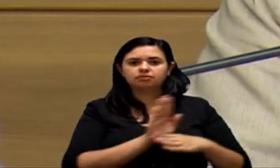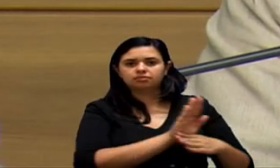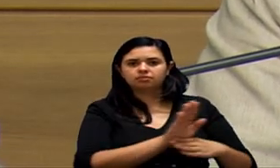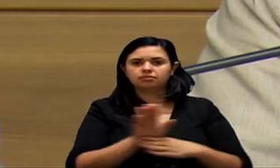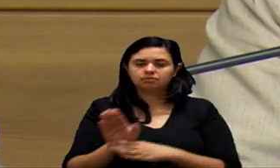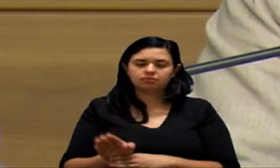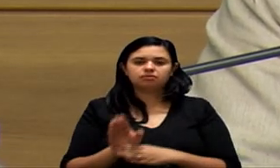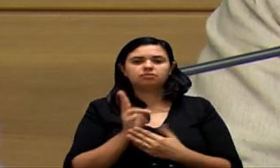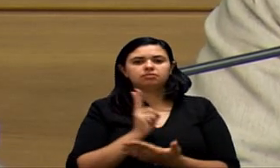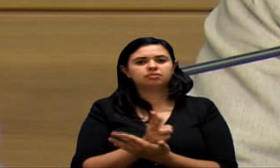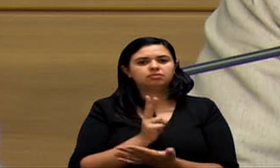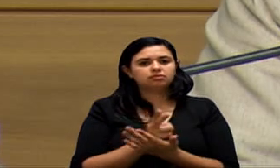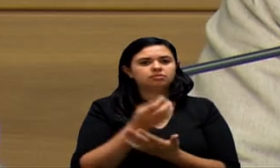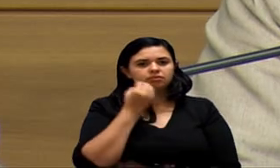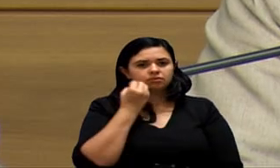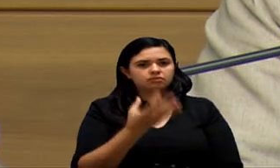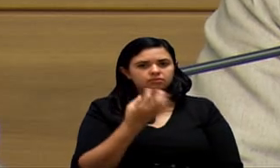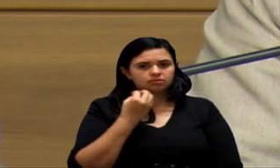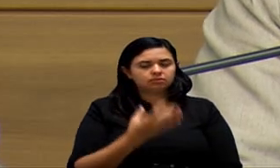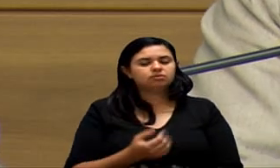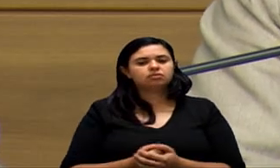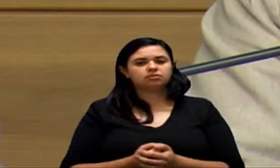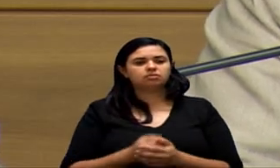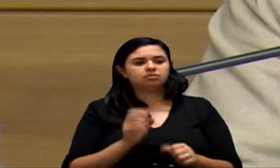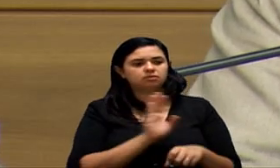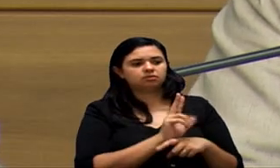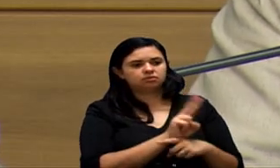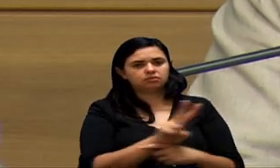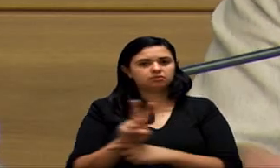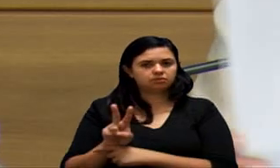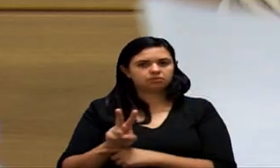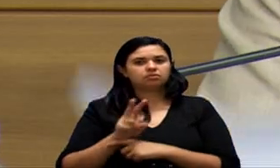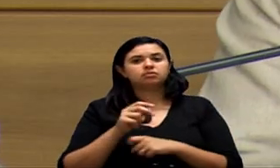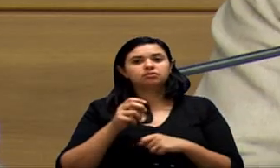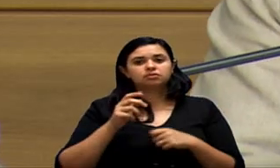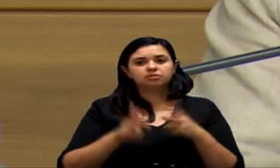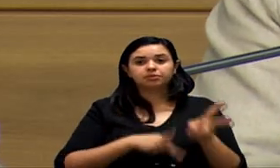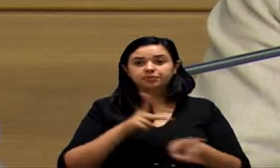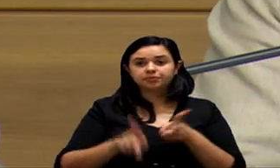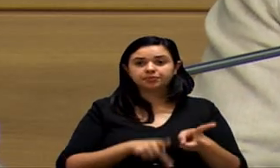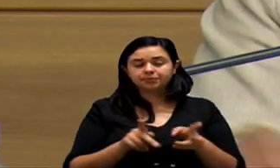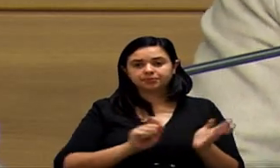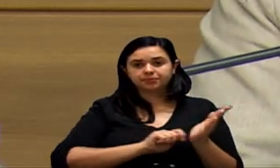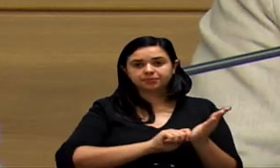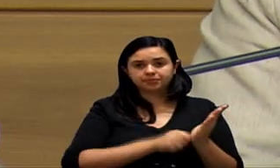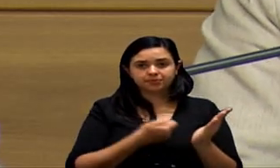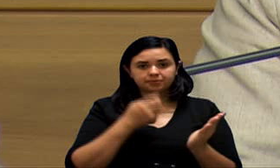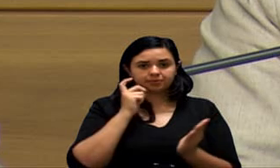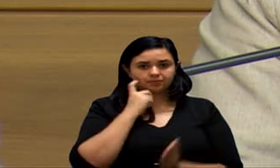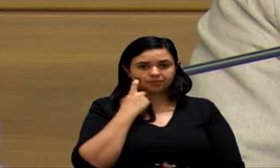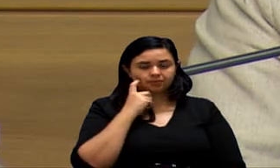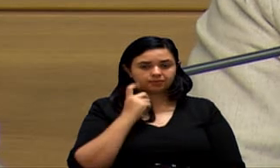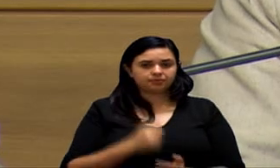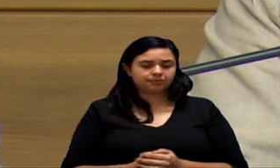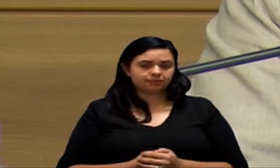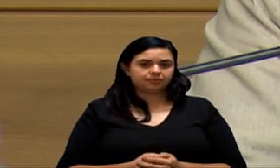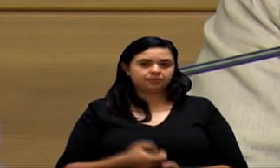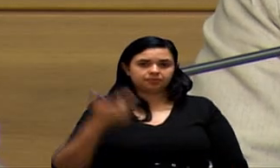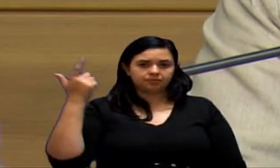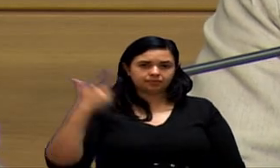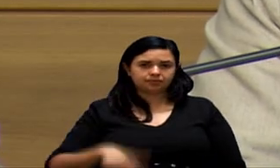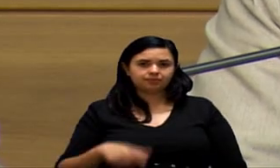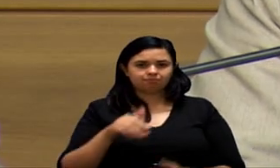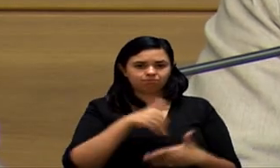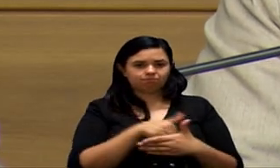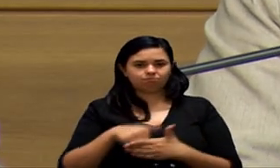sido fundamental para a manutenção da tranquilidade e proteção da população da nossa região. Assinado pelo vereador Ítalo Moreira. Voto de profundo pesar